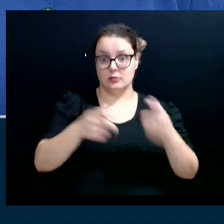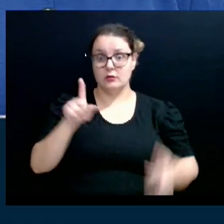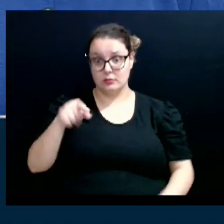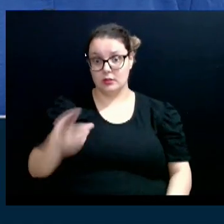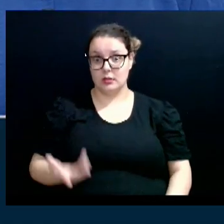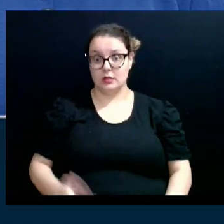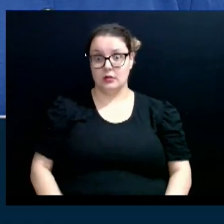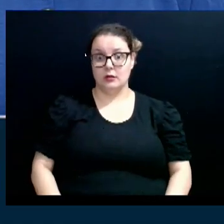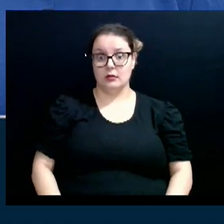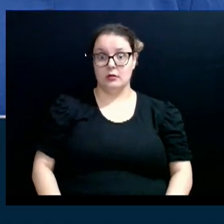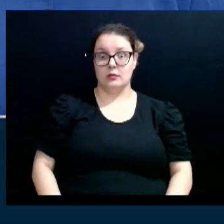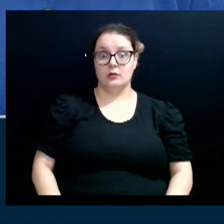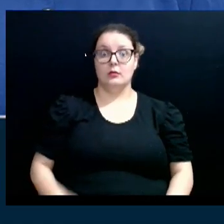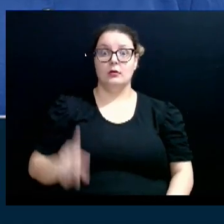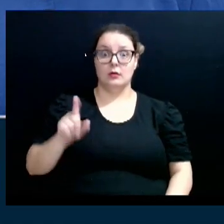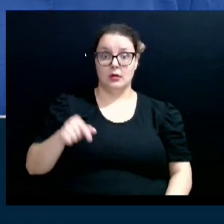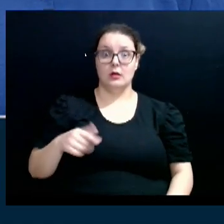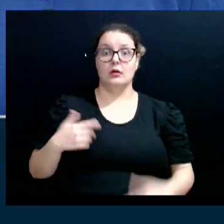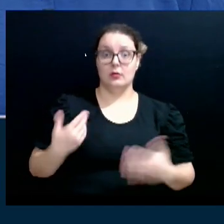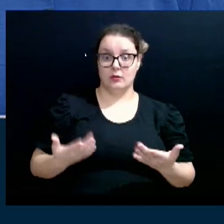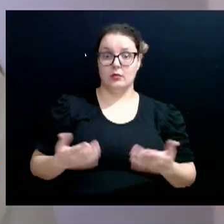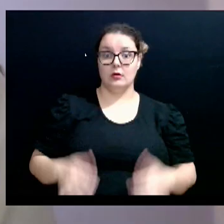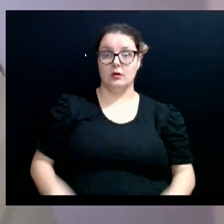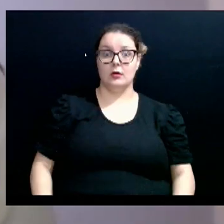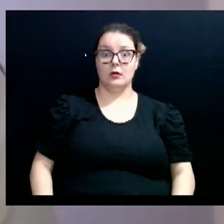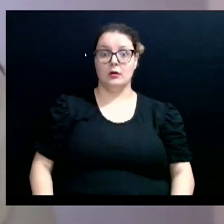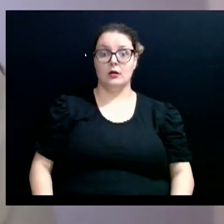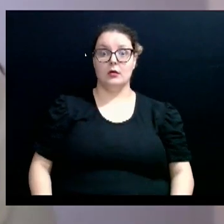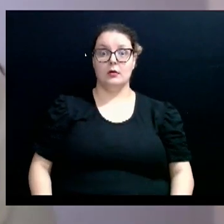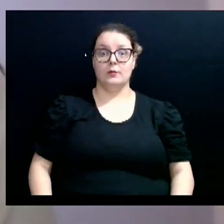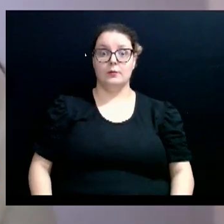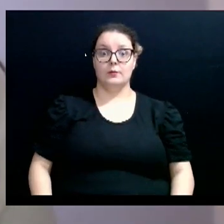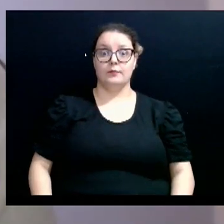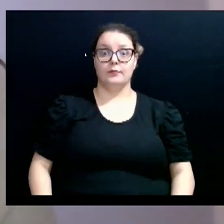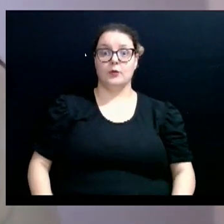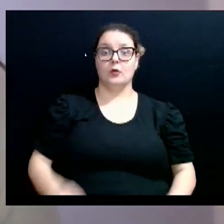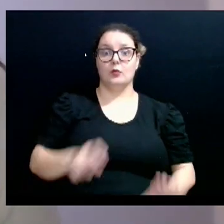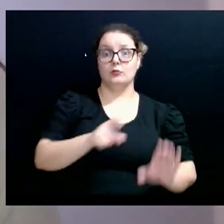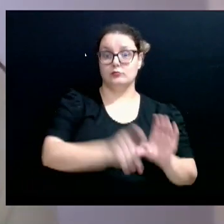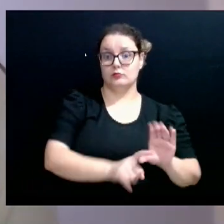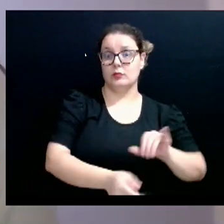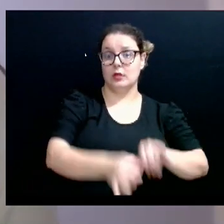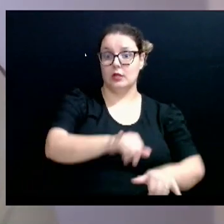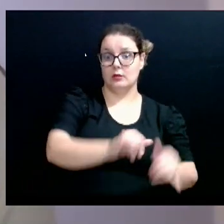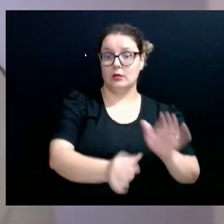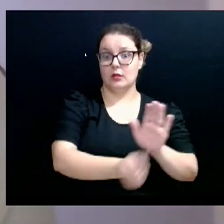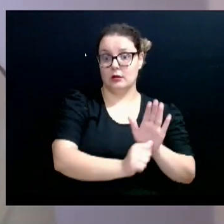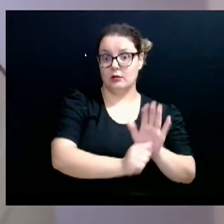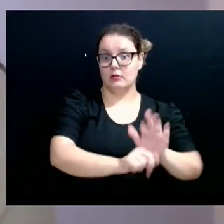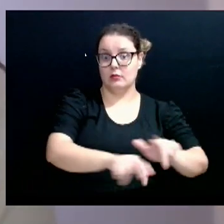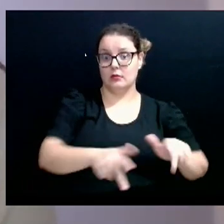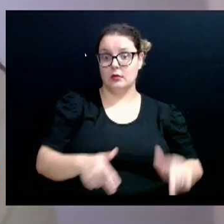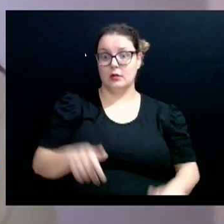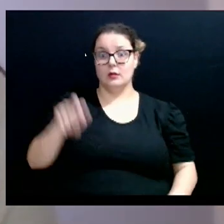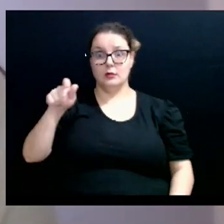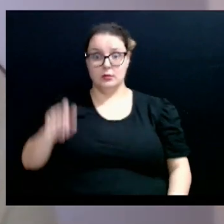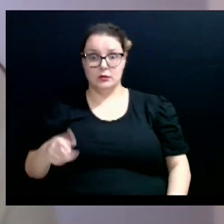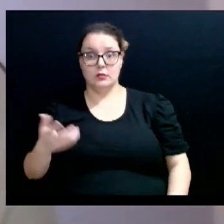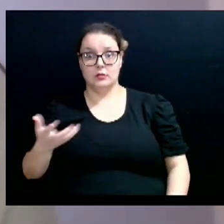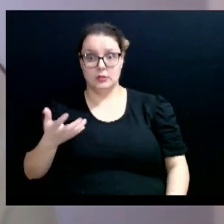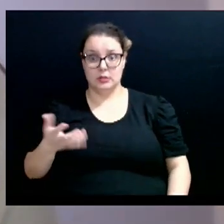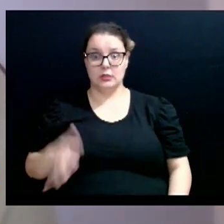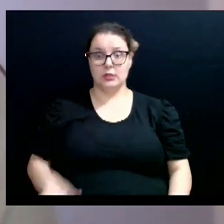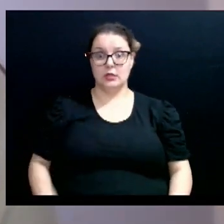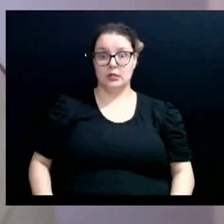então, quando tem as pessoas com dependência química, aí a outra pessoa quer controlar para tentar mudar